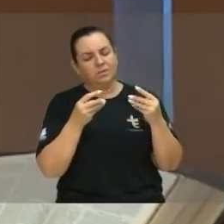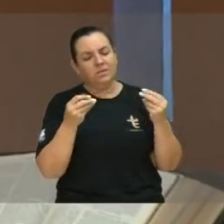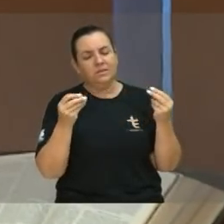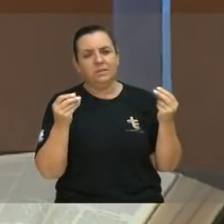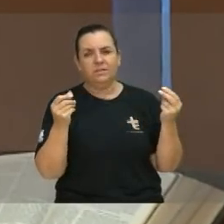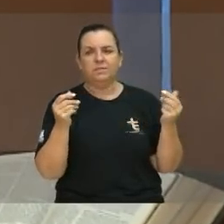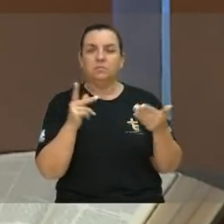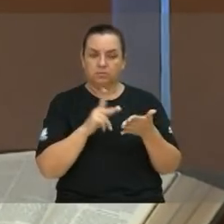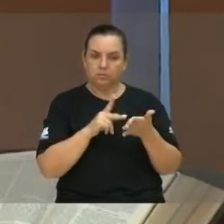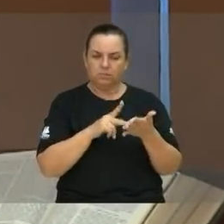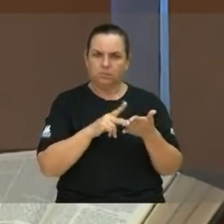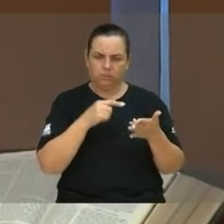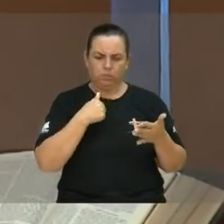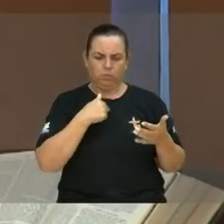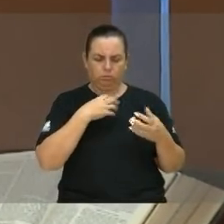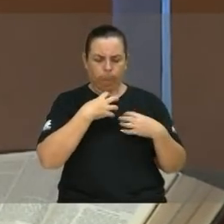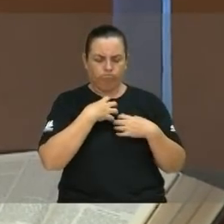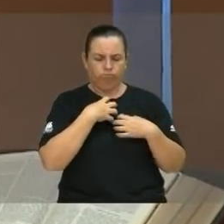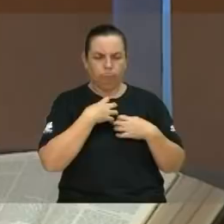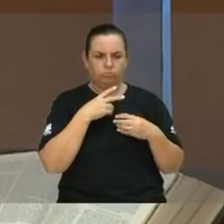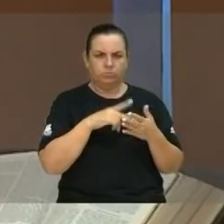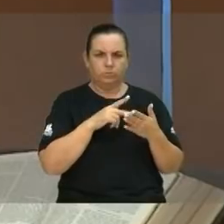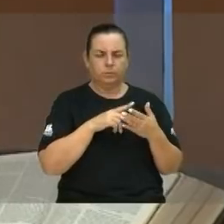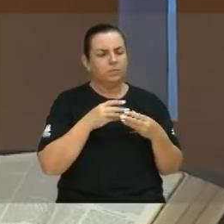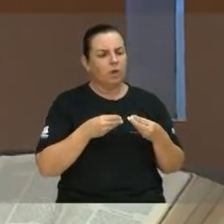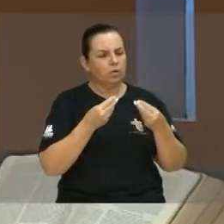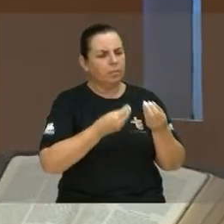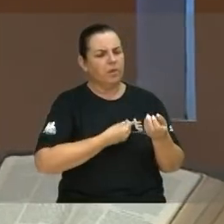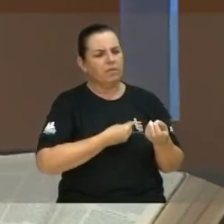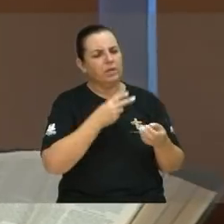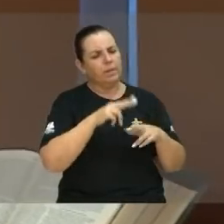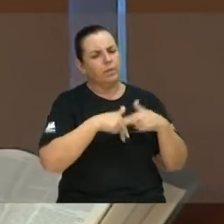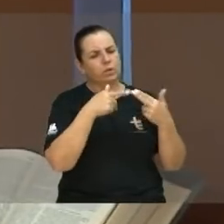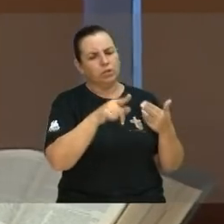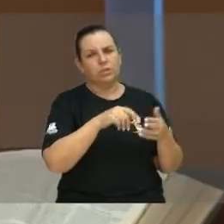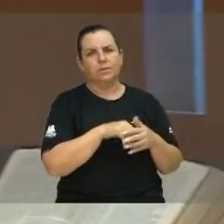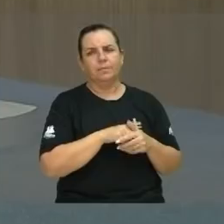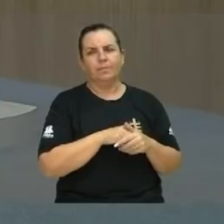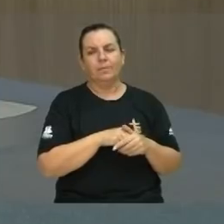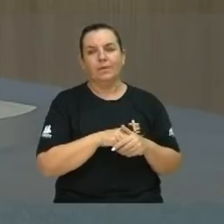senhor eu darei a minha vida por ti é pedro